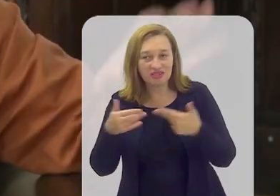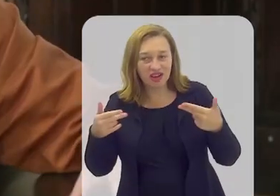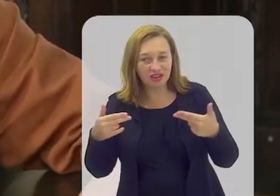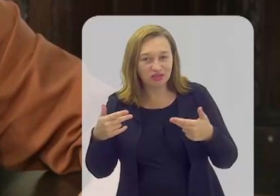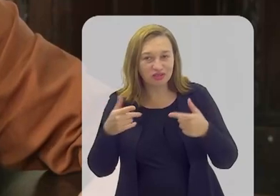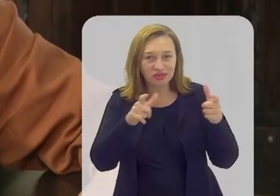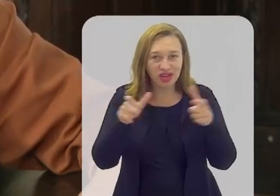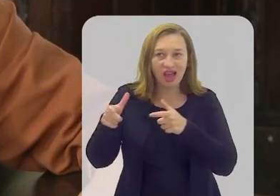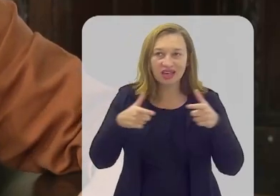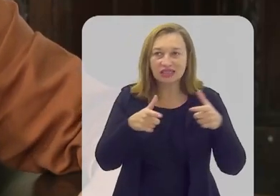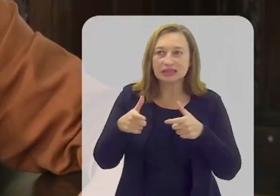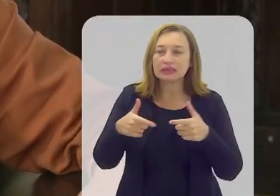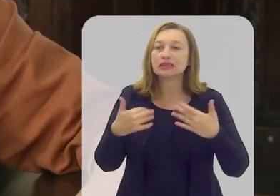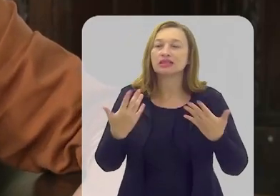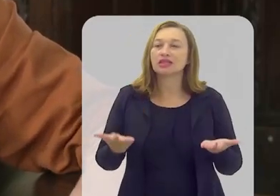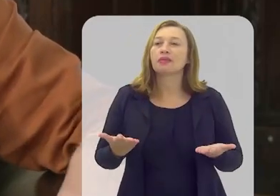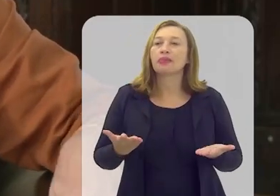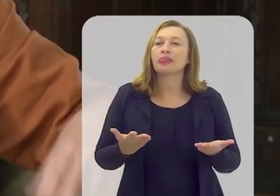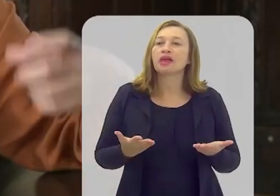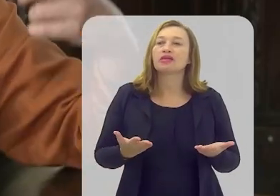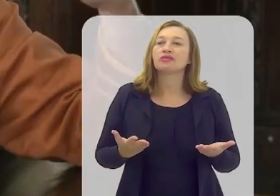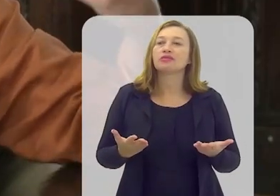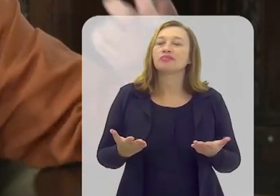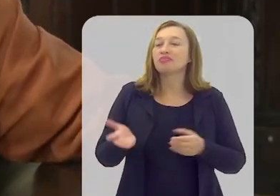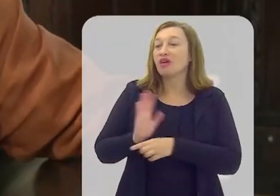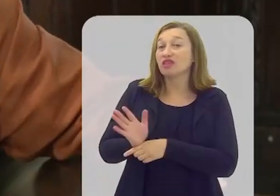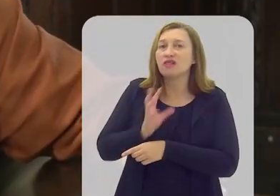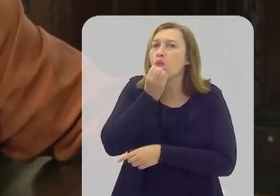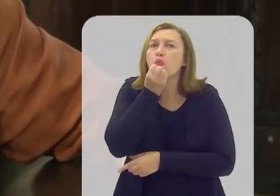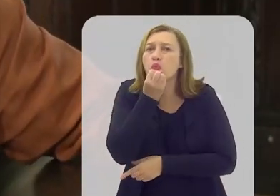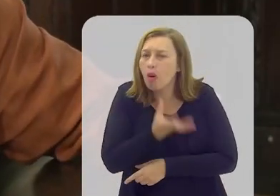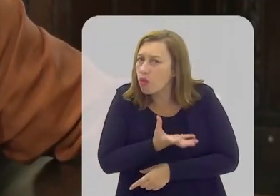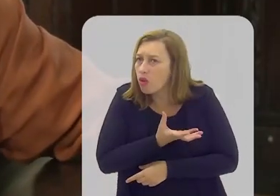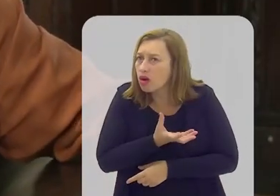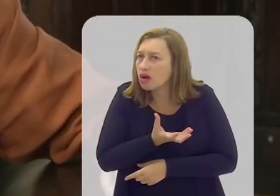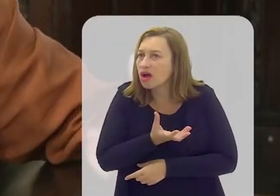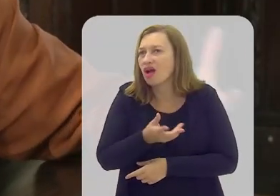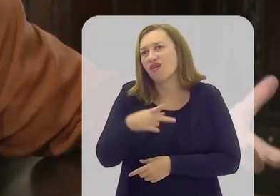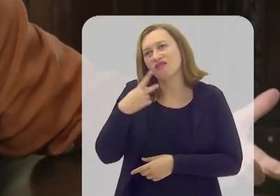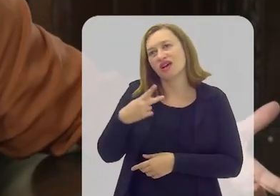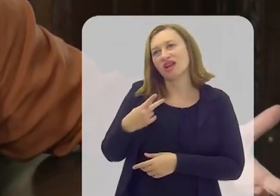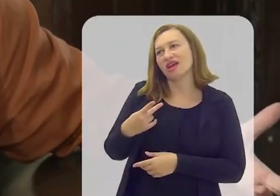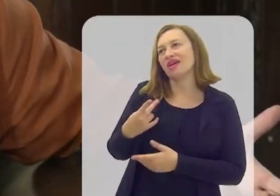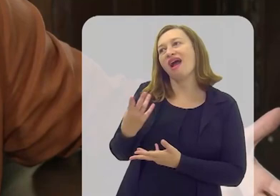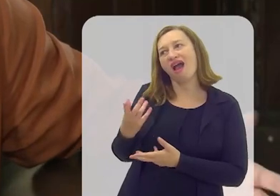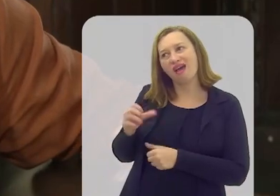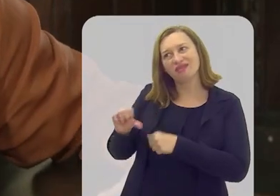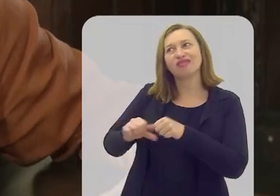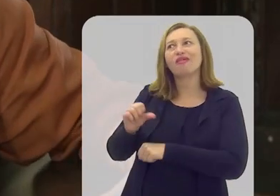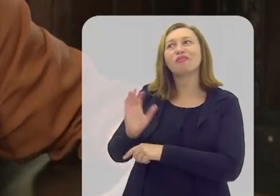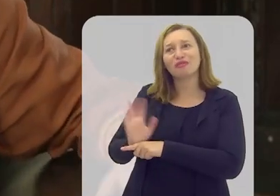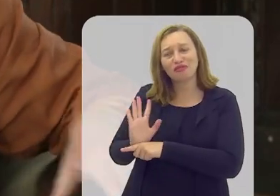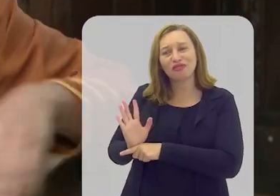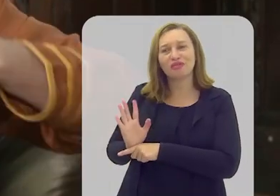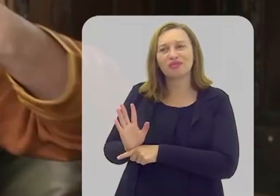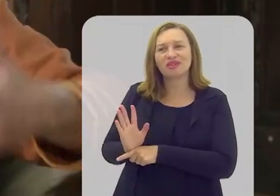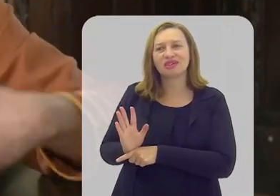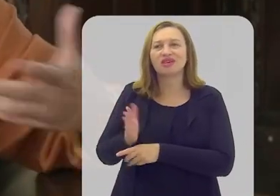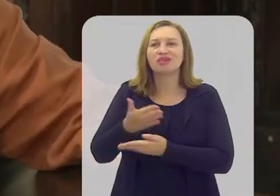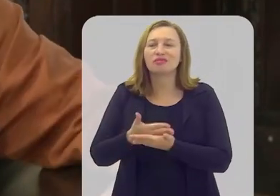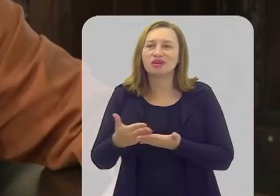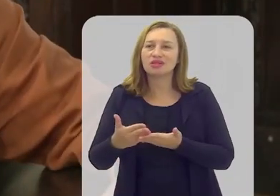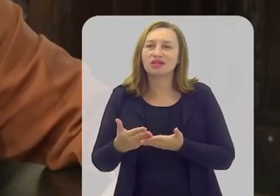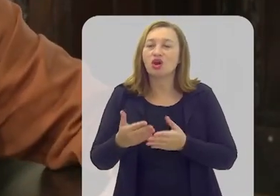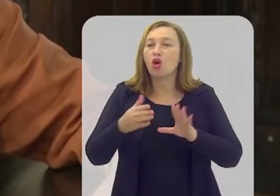uma trajetória nessa área. E a filmagem ficou tão boa. Eu falei, vai virar um filme. Meu Deus! E eu comecei a